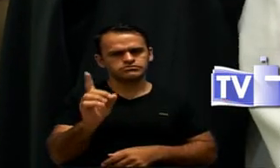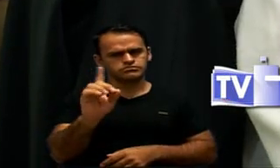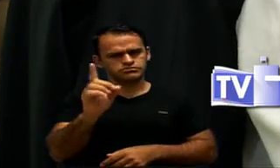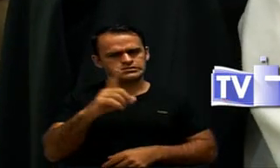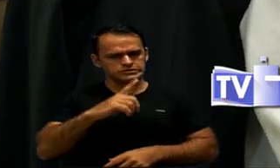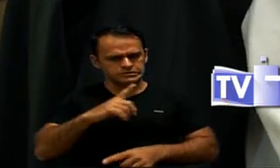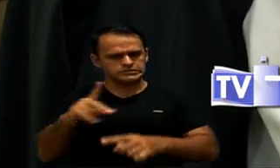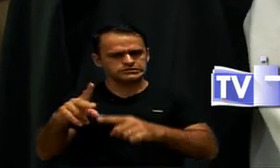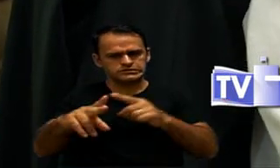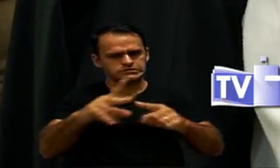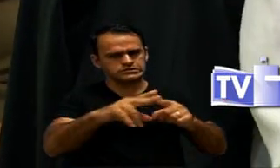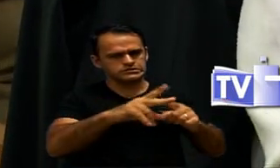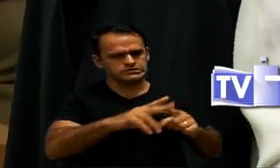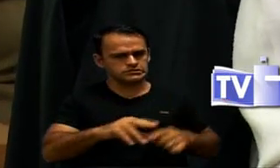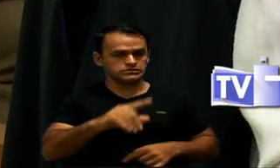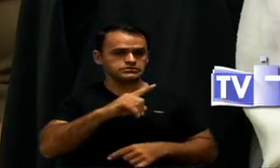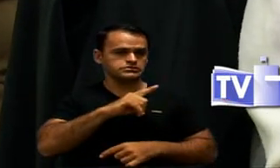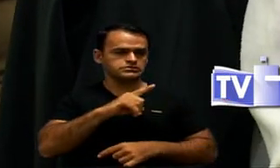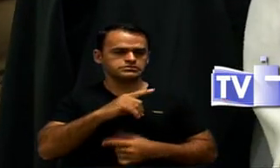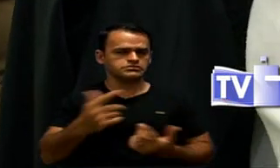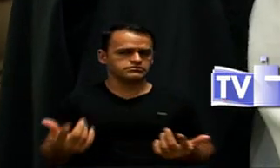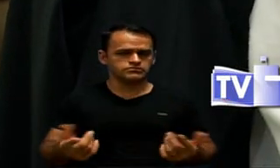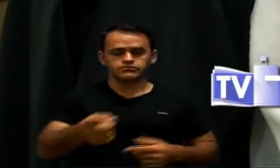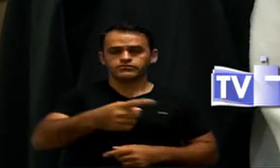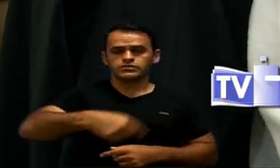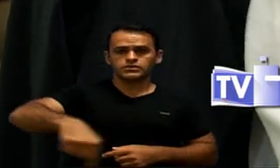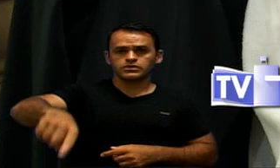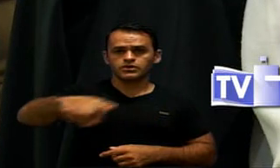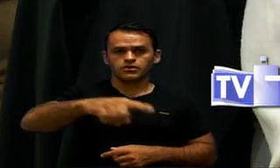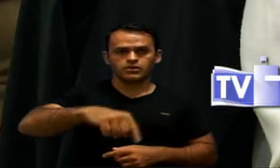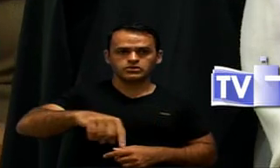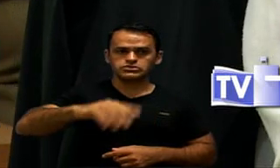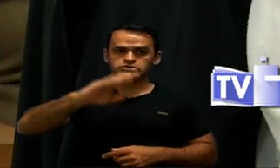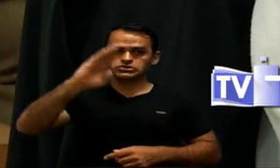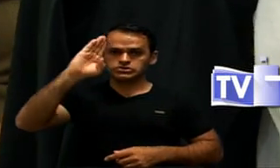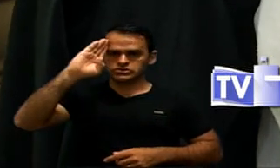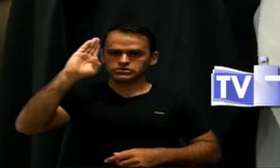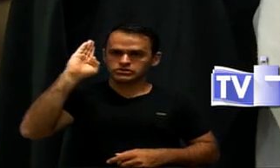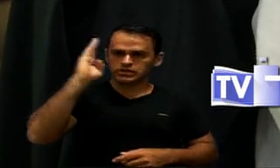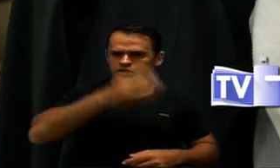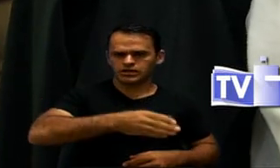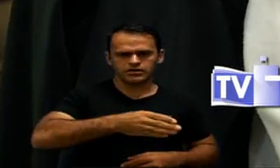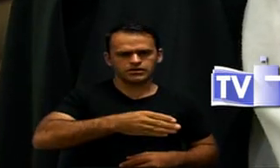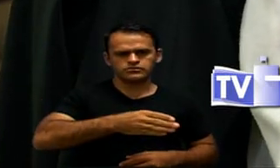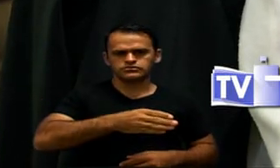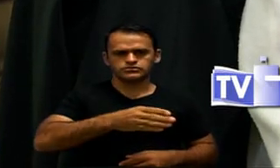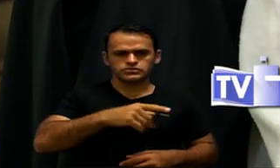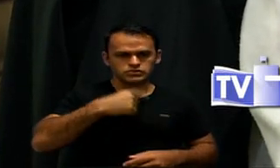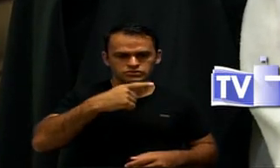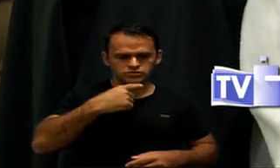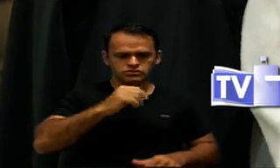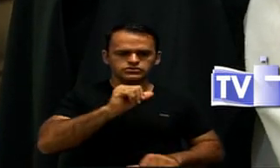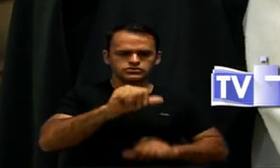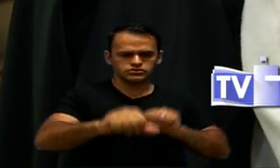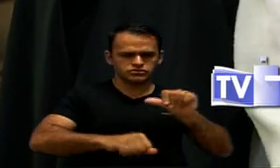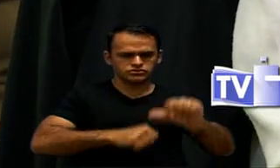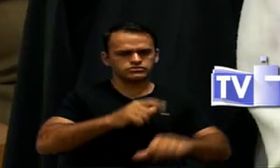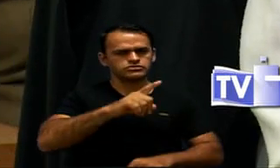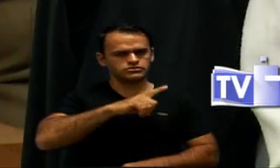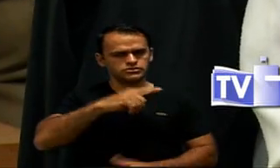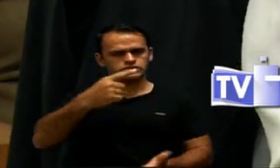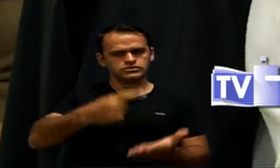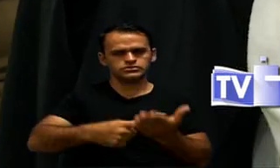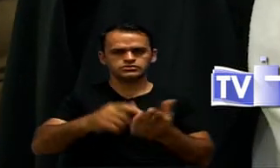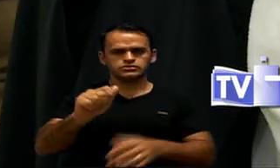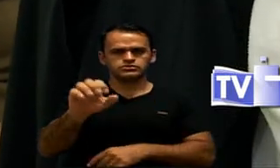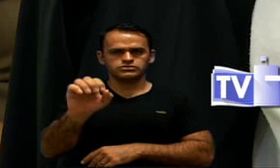questão financeira. E quando nós não atendemos diretamente, encaminhamos ao convênio com a OAB. Todavia,